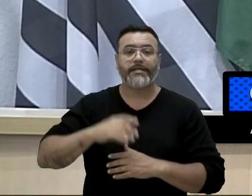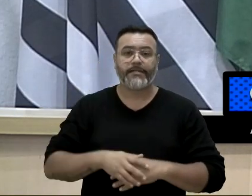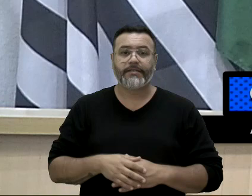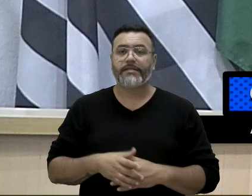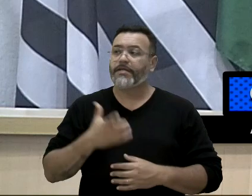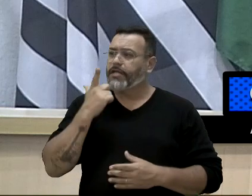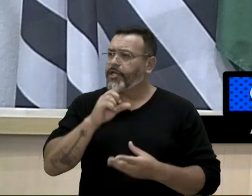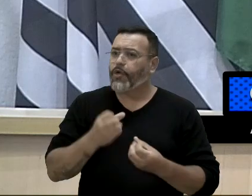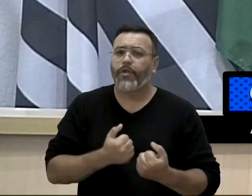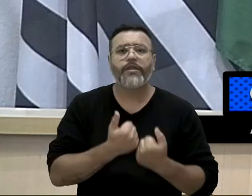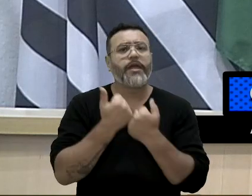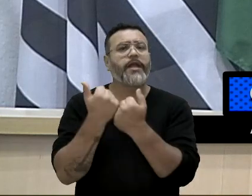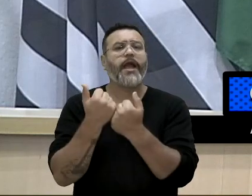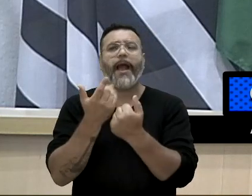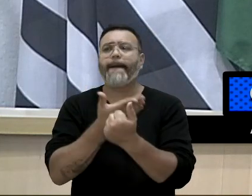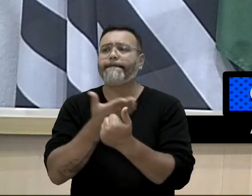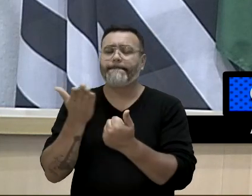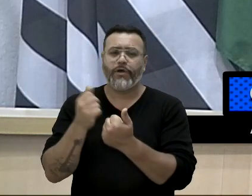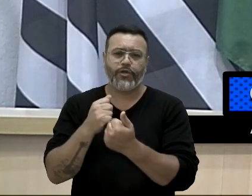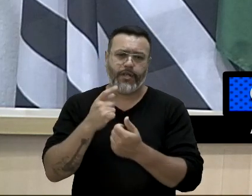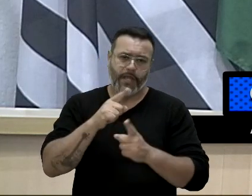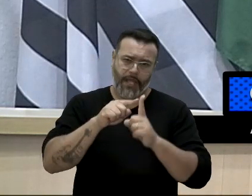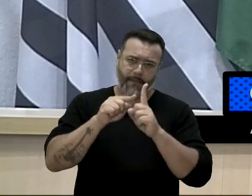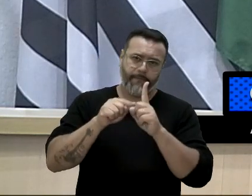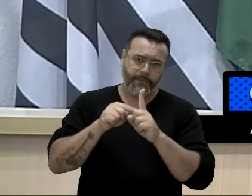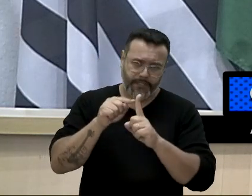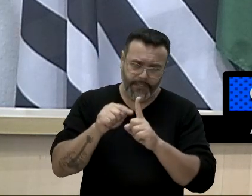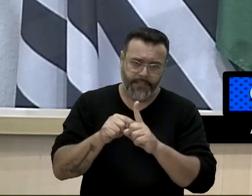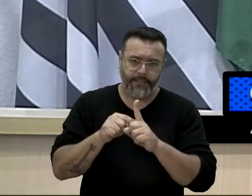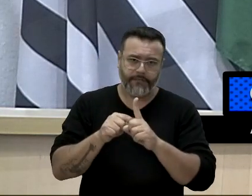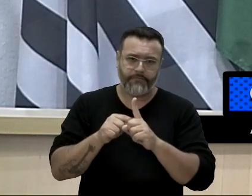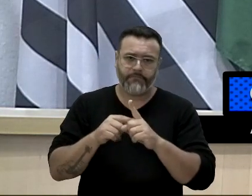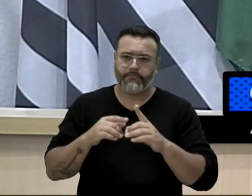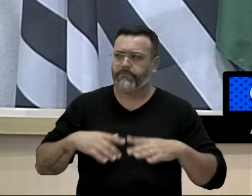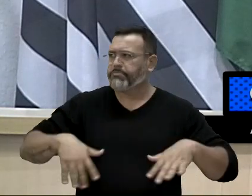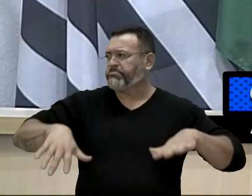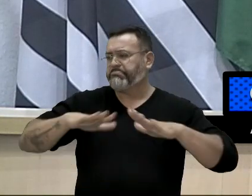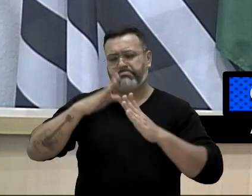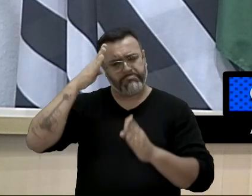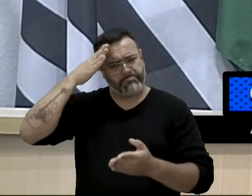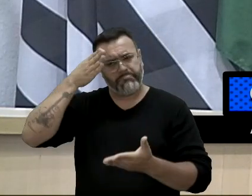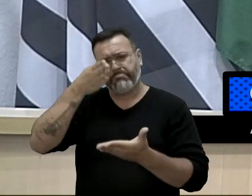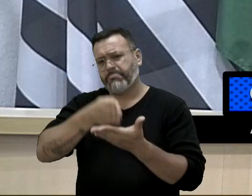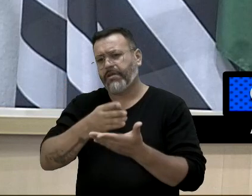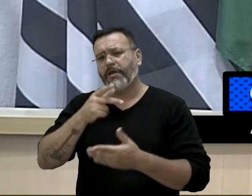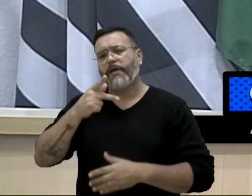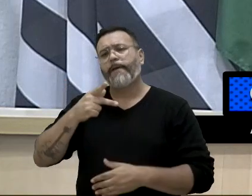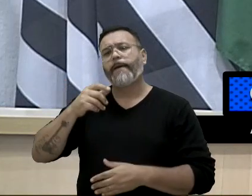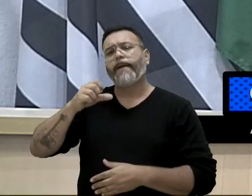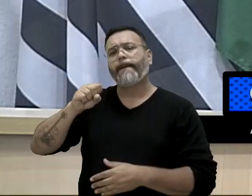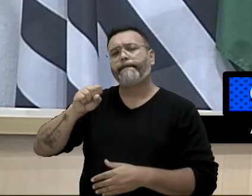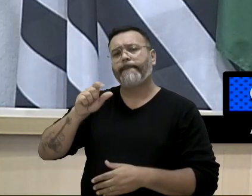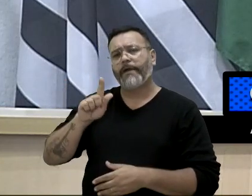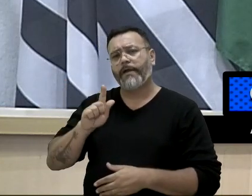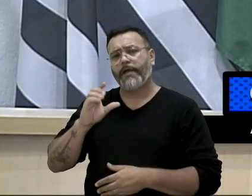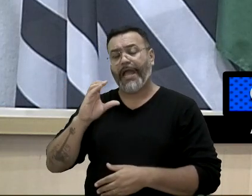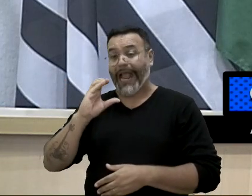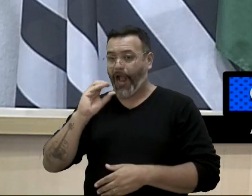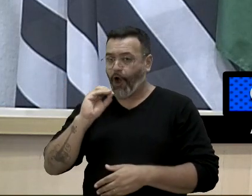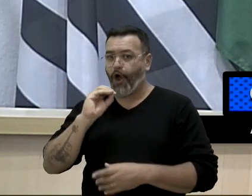esse apoio também para as gestantes, seja direto via PSGO ou de